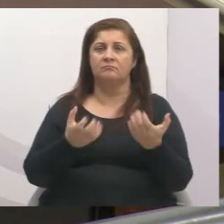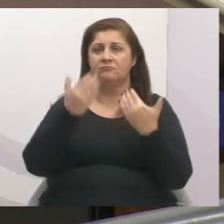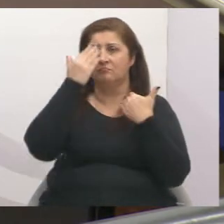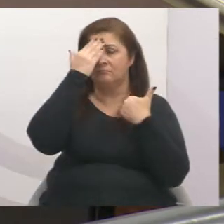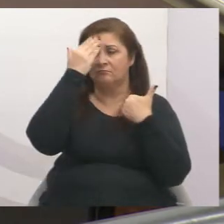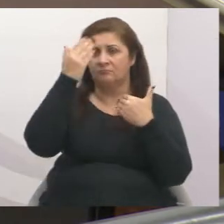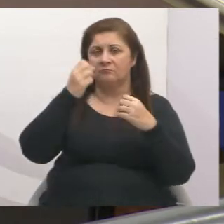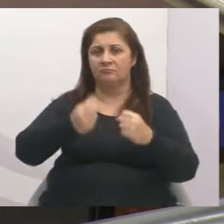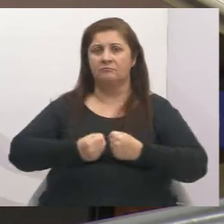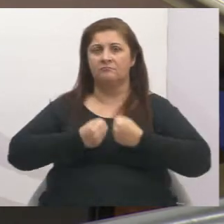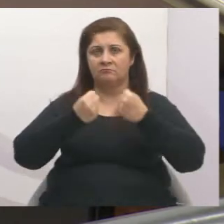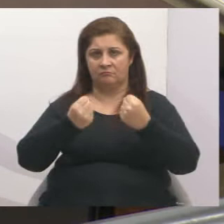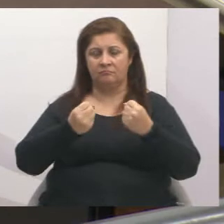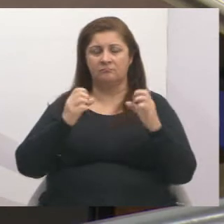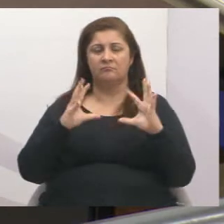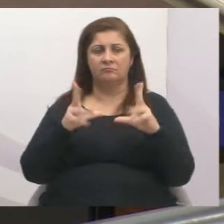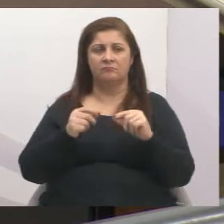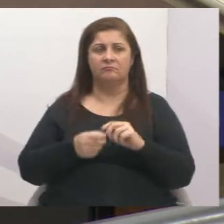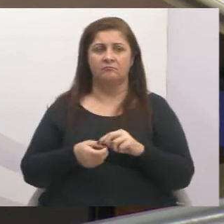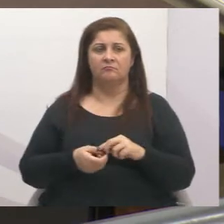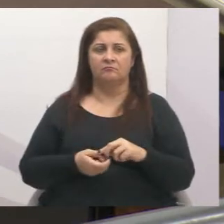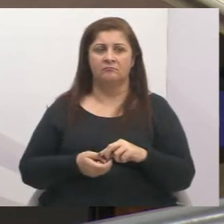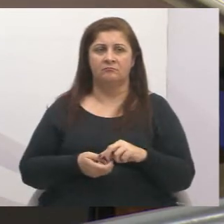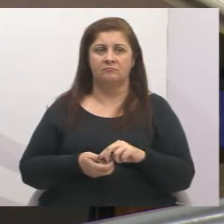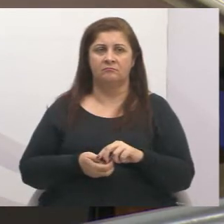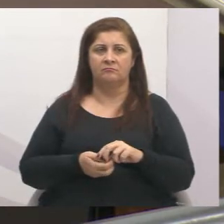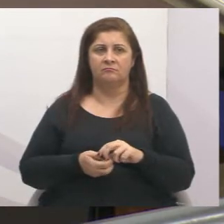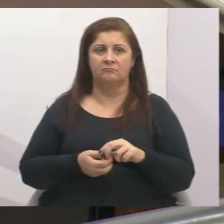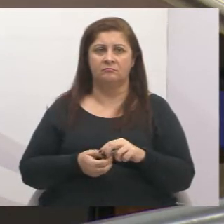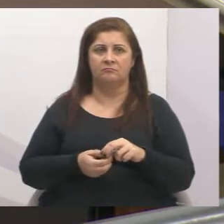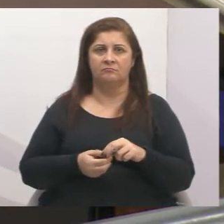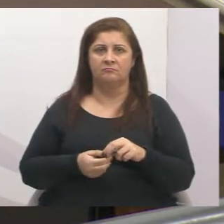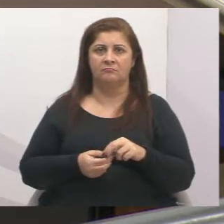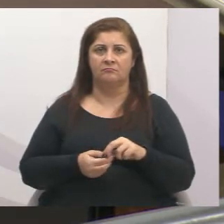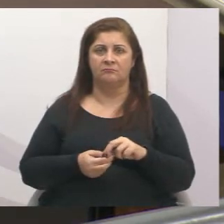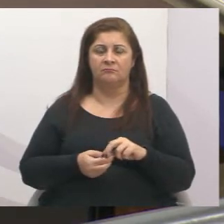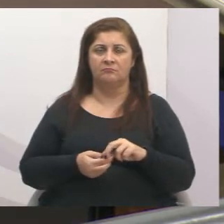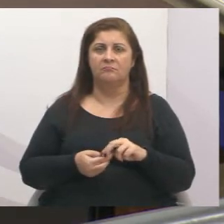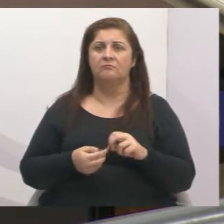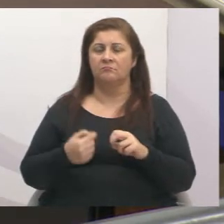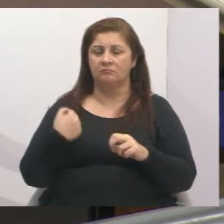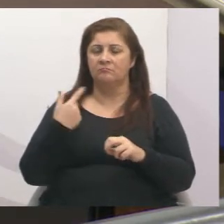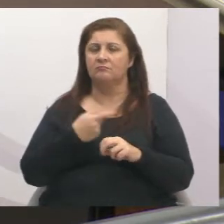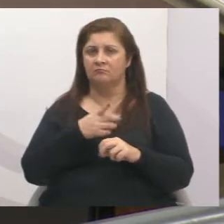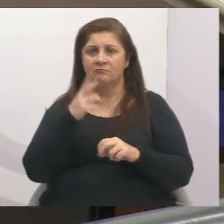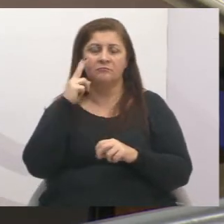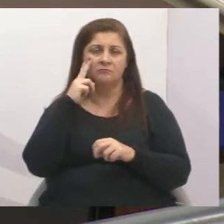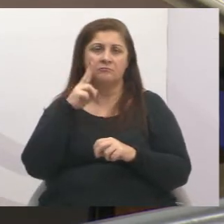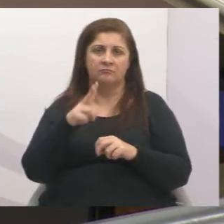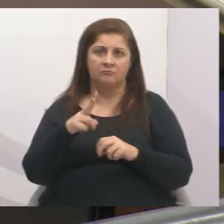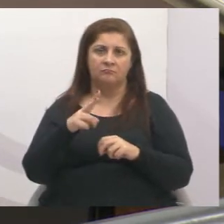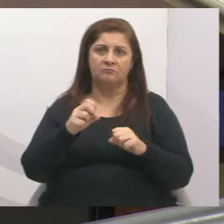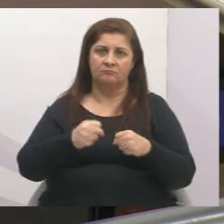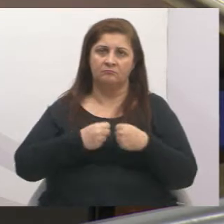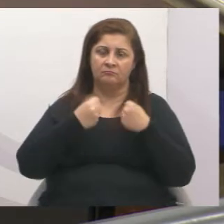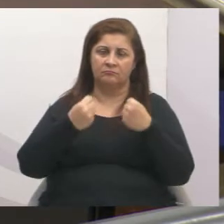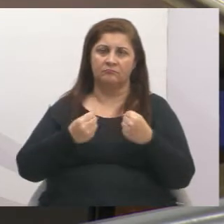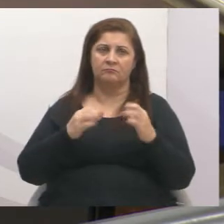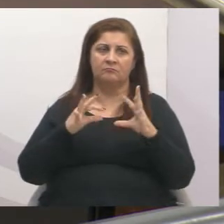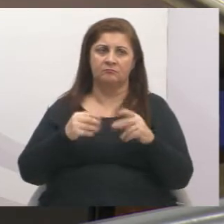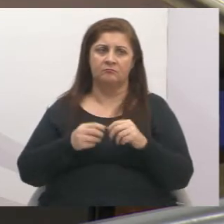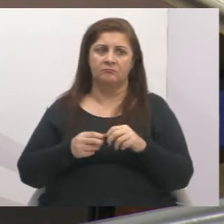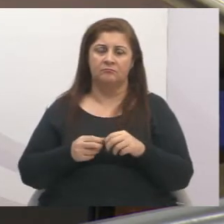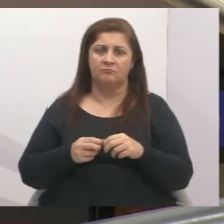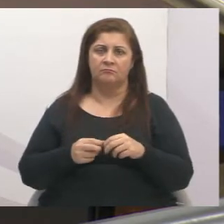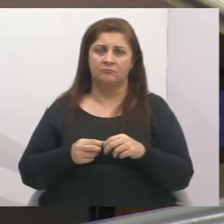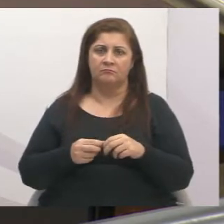o esforço de todo mundo. Eu acho que não é inegável o reconhecimento de que houve um esforço e que, dentro